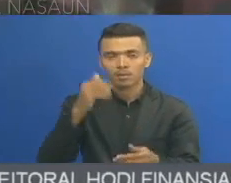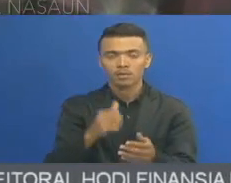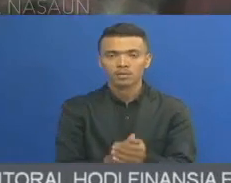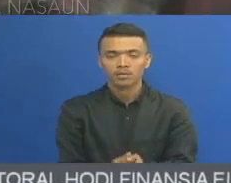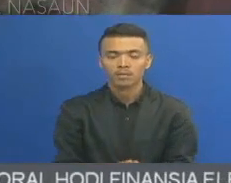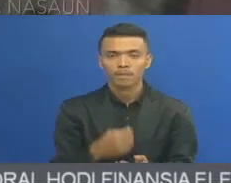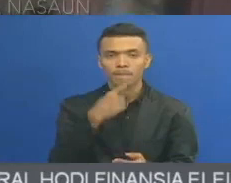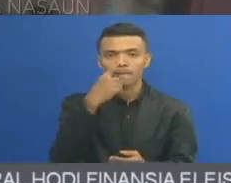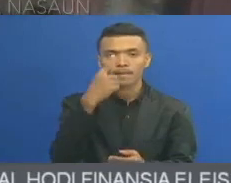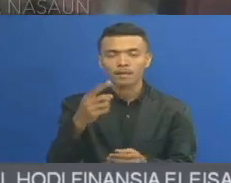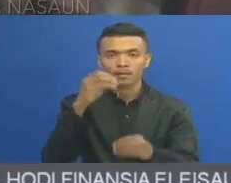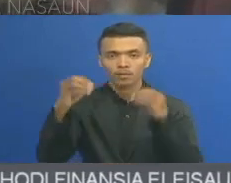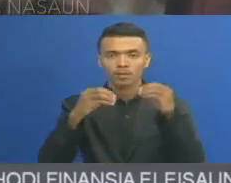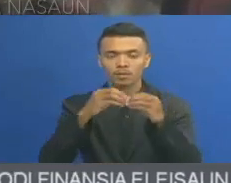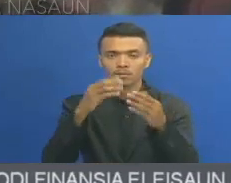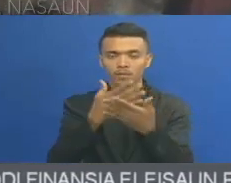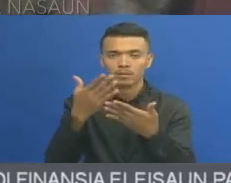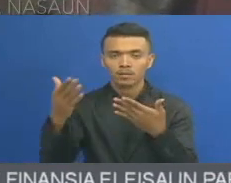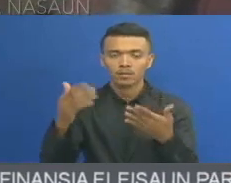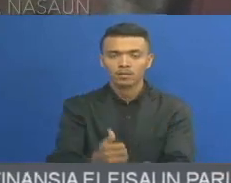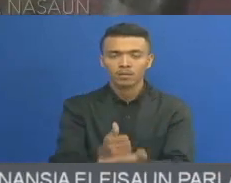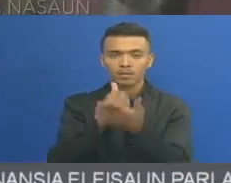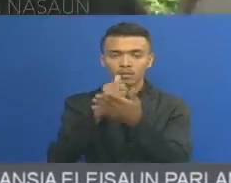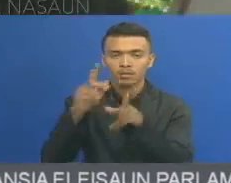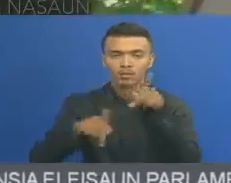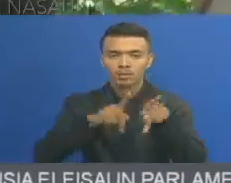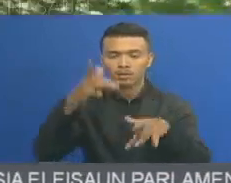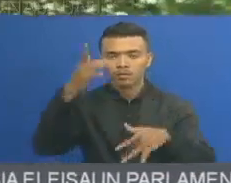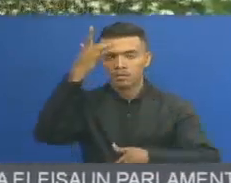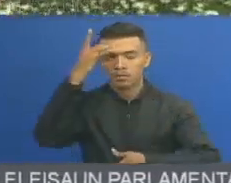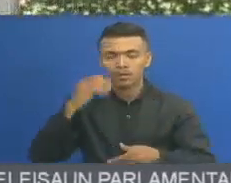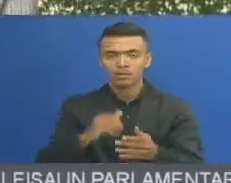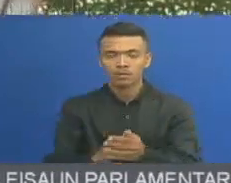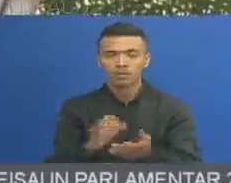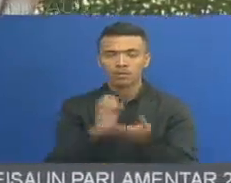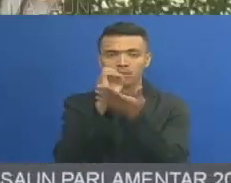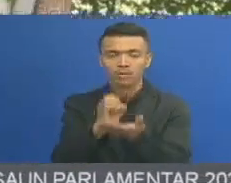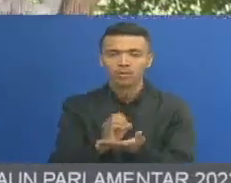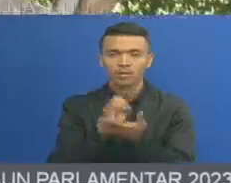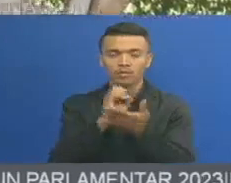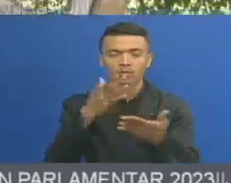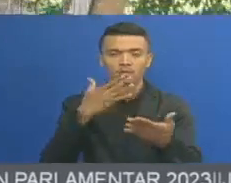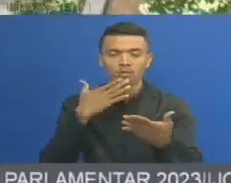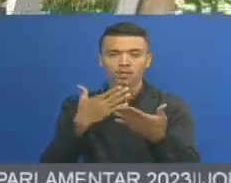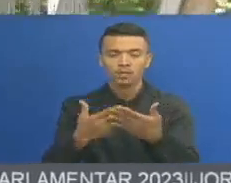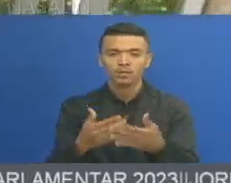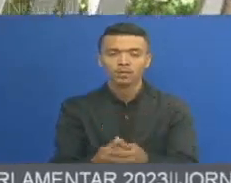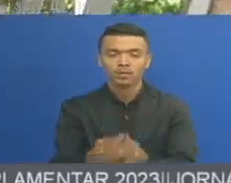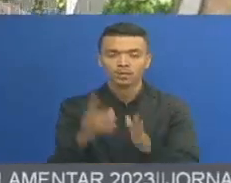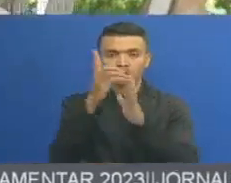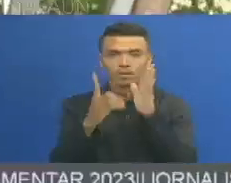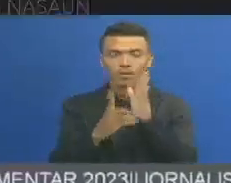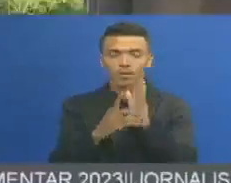Bana relata, quando o equipamento e atendimento do paciente e maternidade Hospital Referral Oikoussi é suficiente. Dado